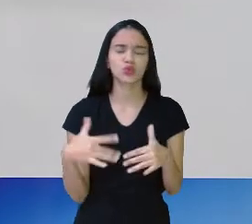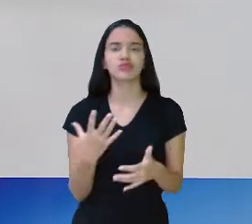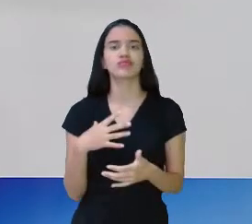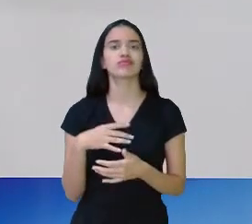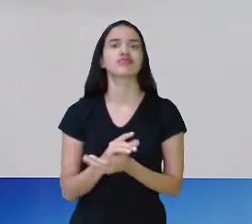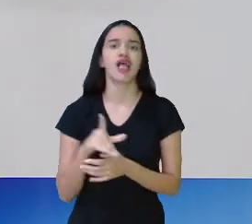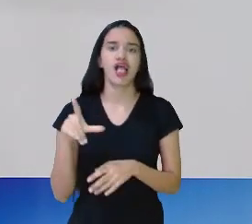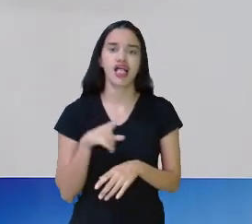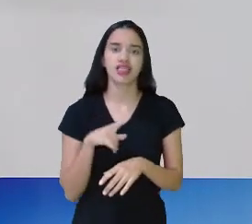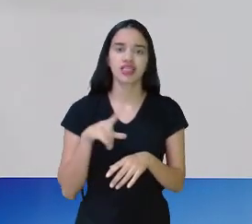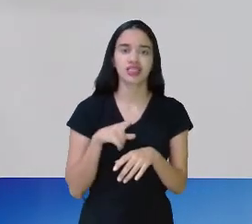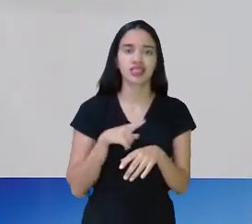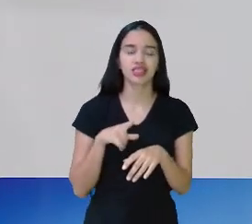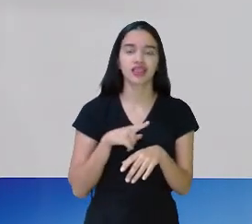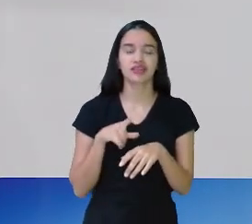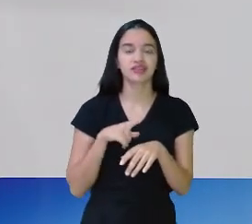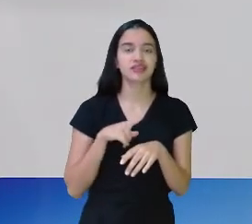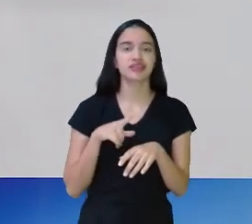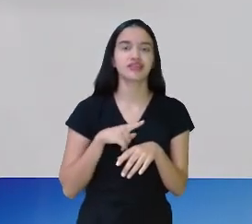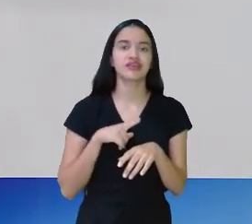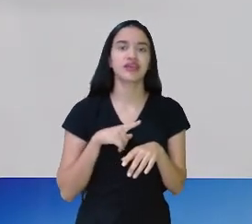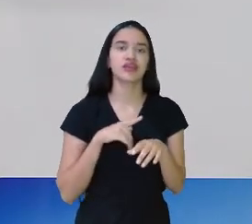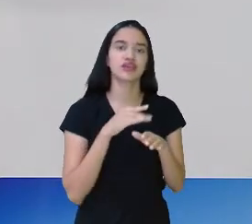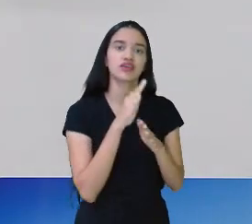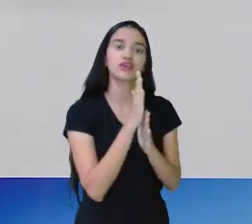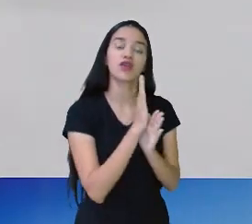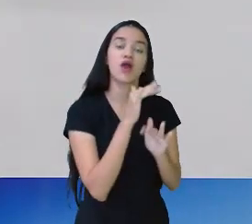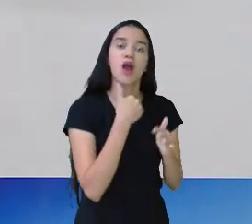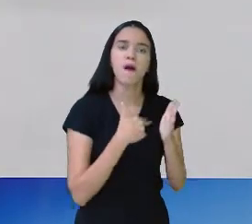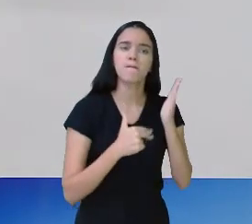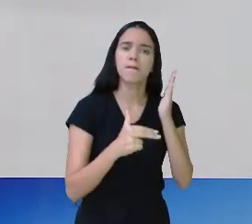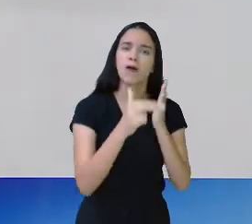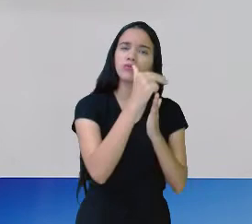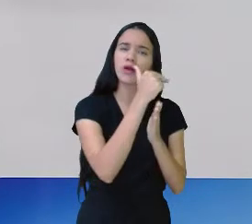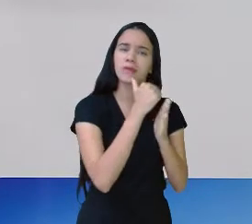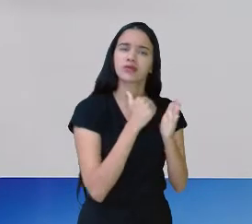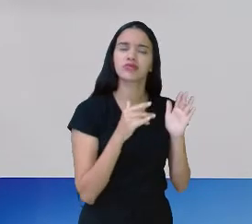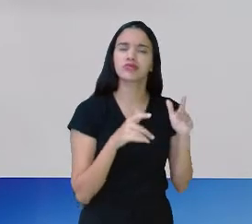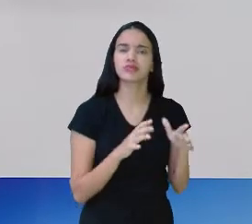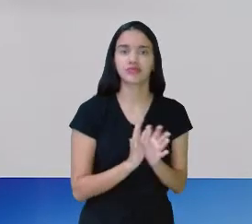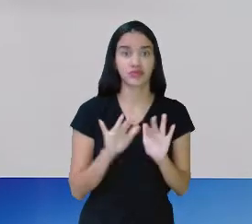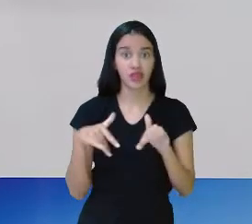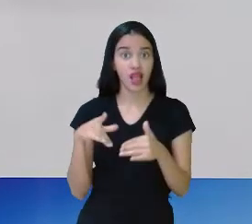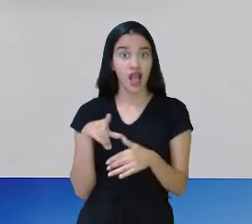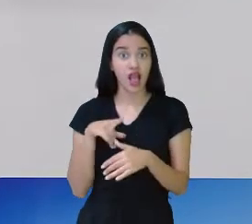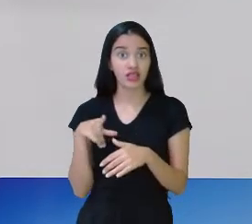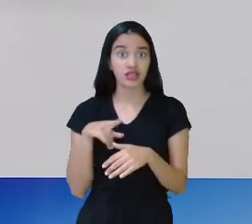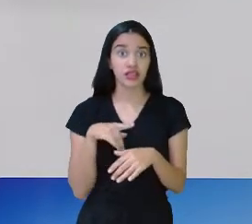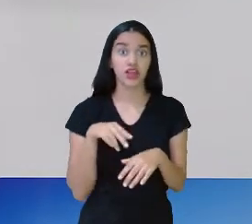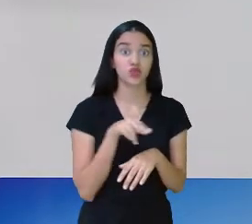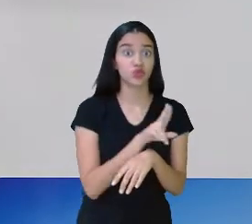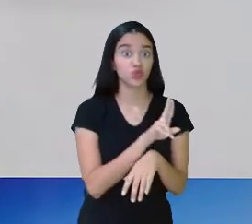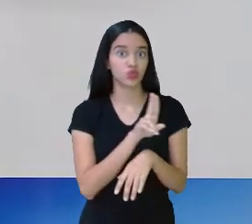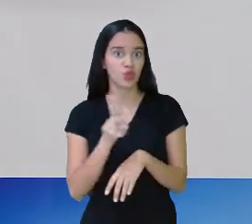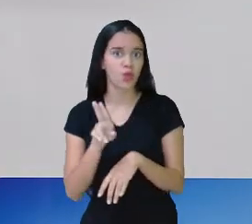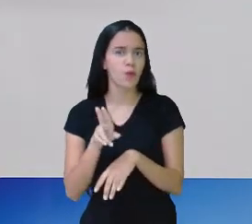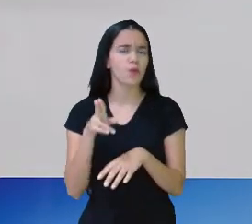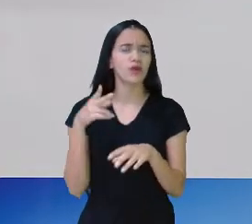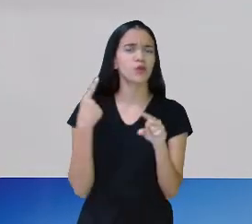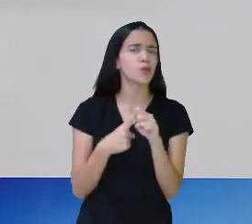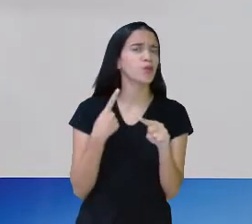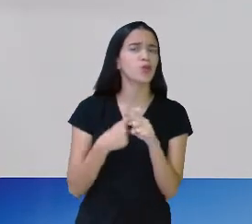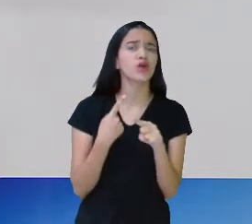E essas formas, elas têm algumas nomenclaturas, elas têm os nomes, né? Por